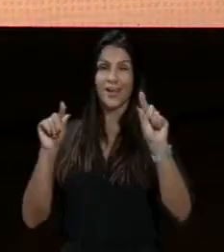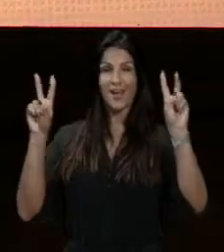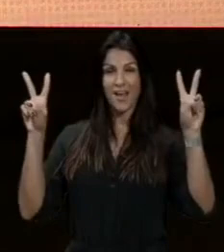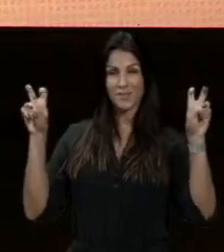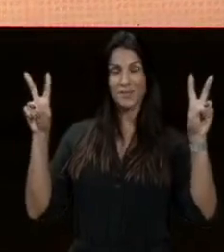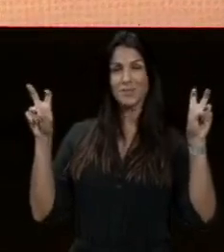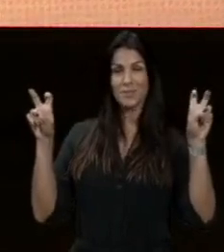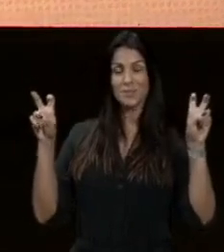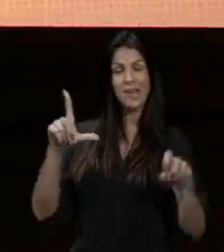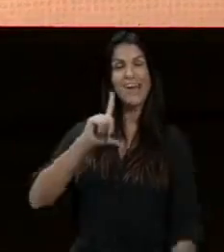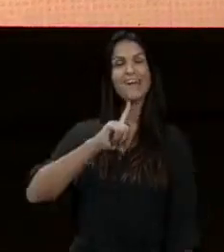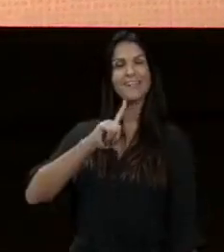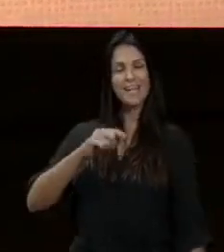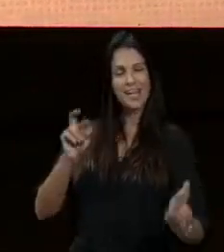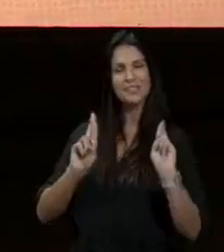esperança